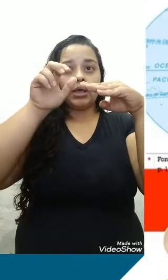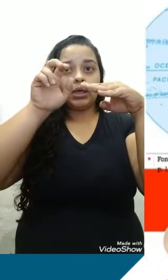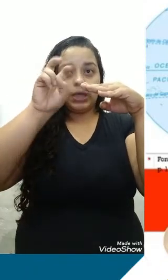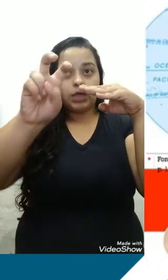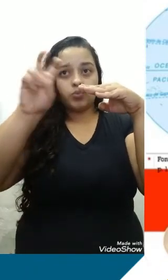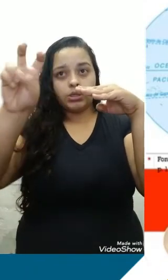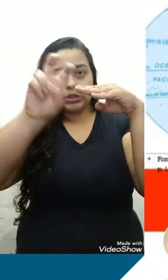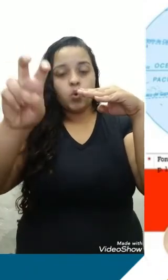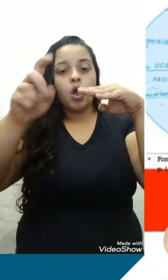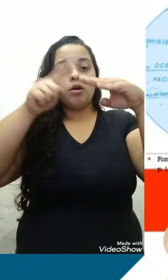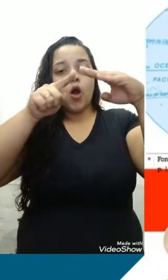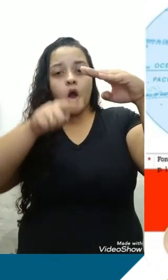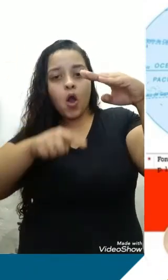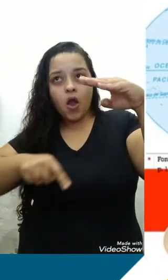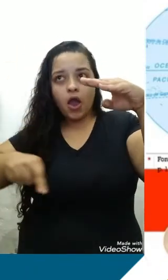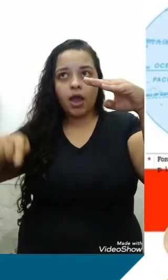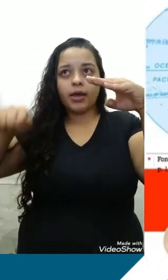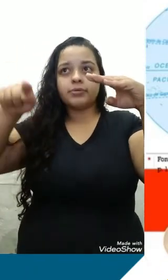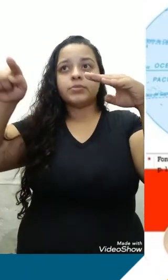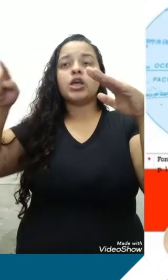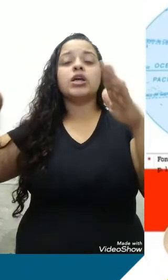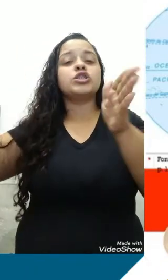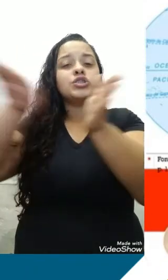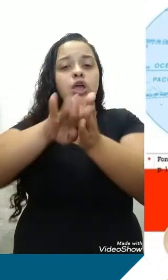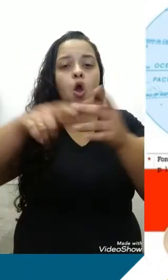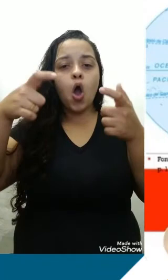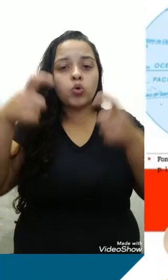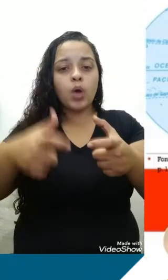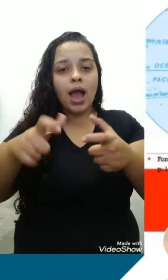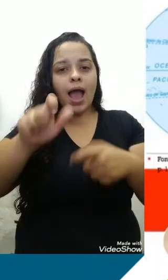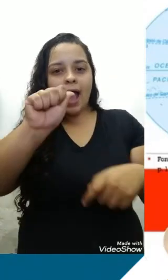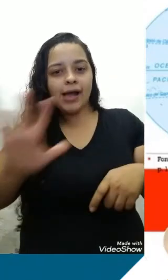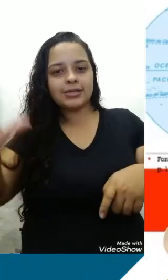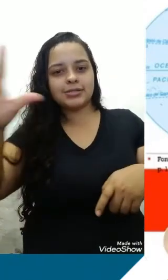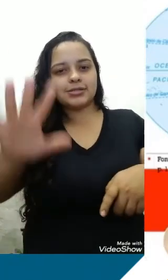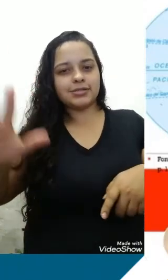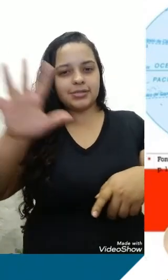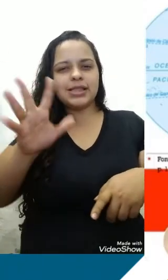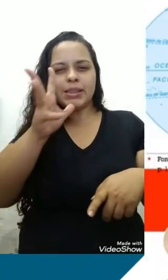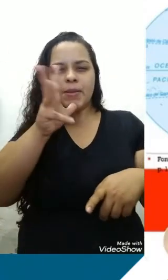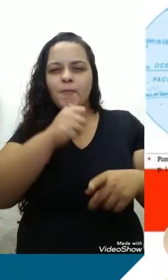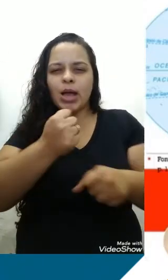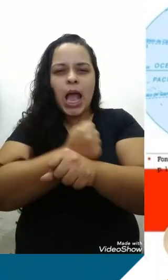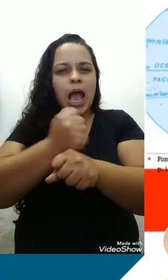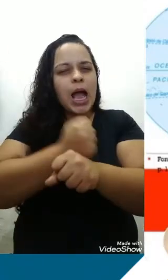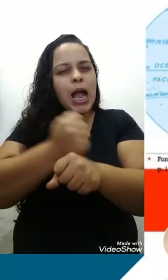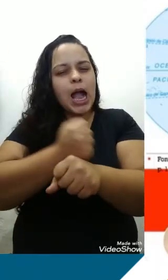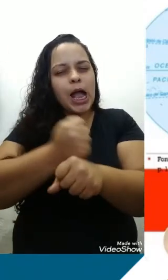da região asiática. Né, o tempo, então, que se leva para fazer todo esse processo